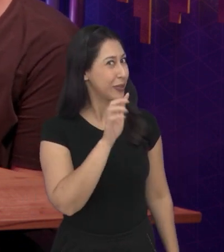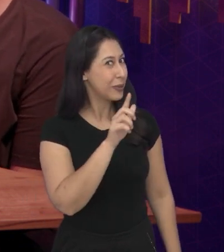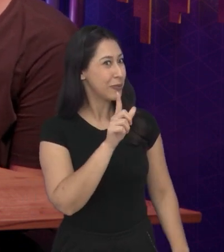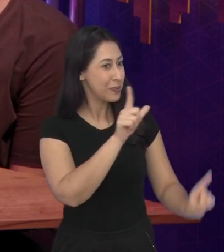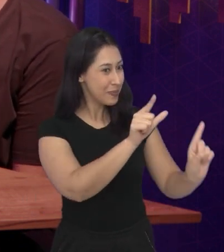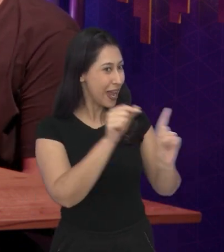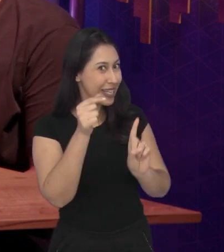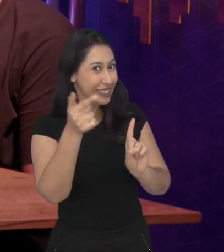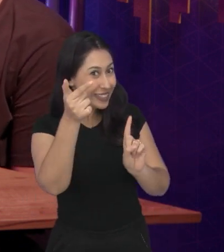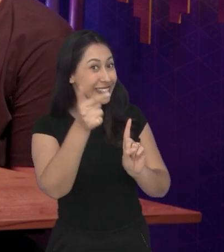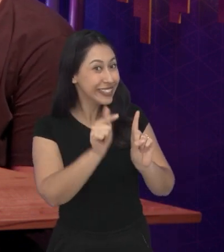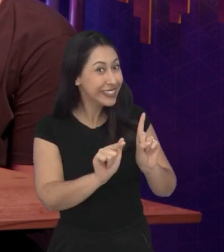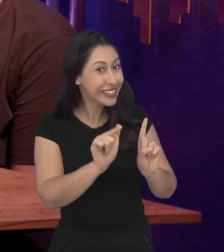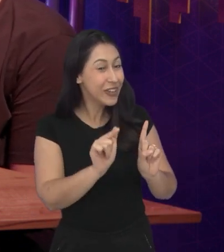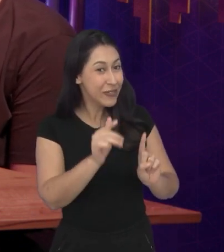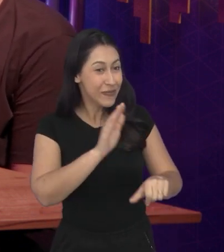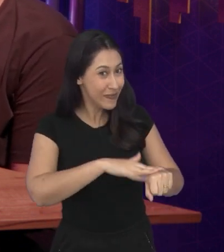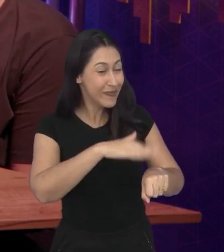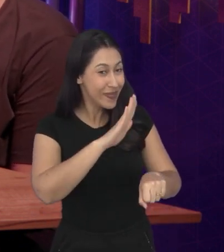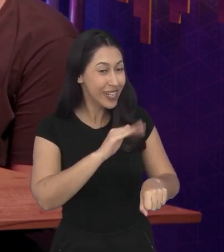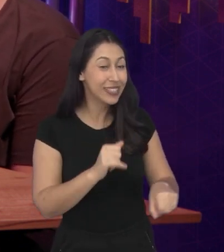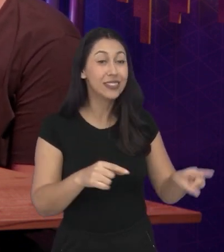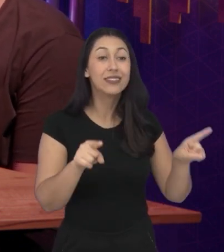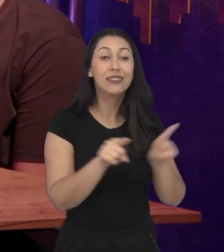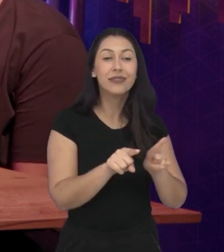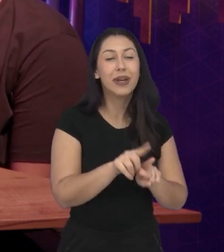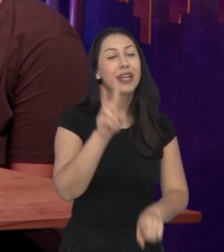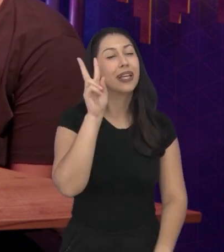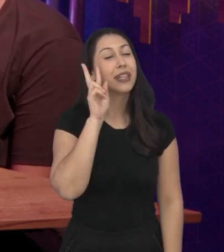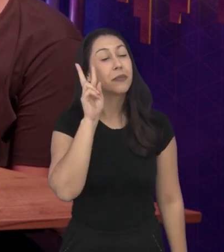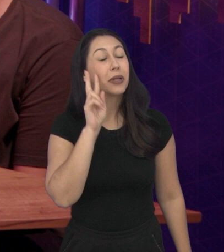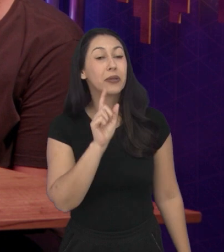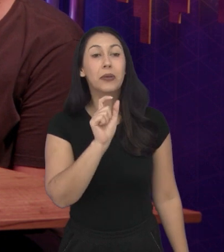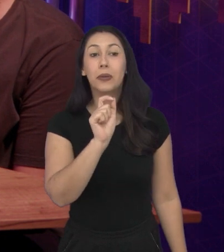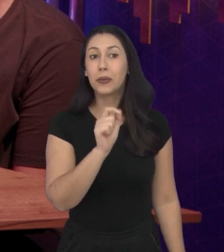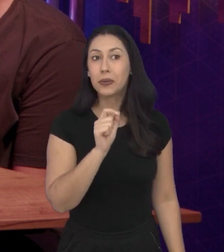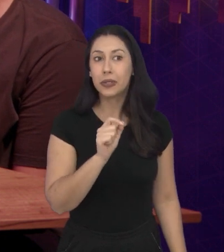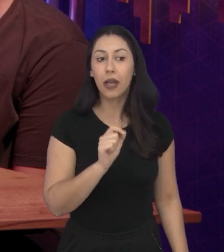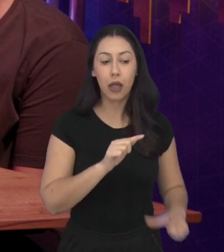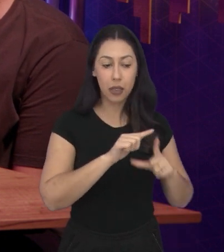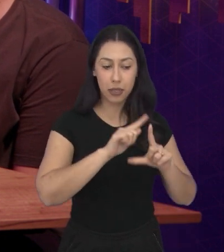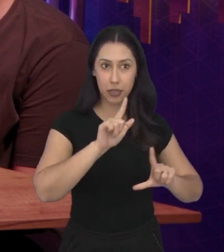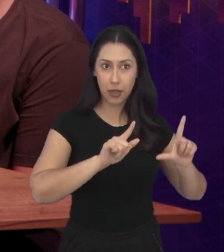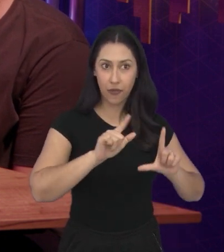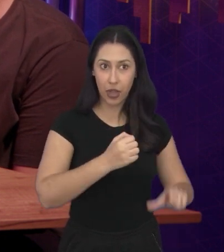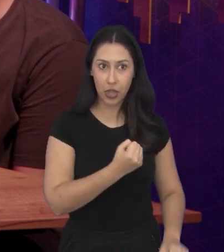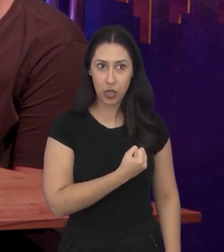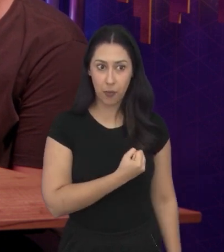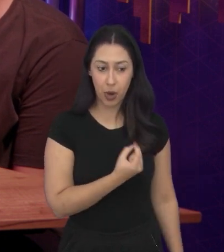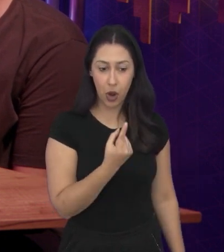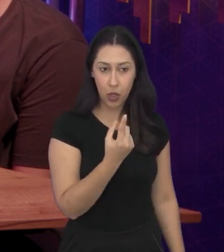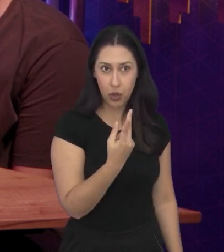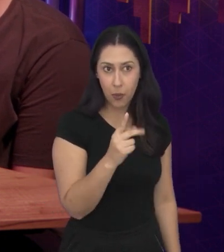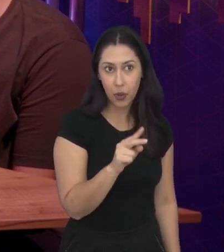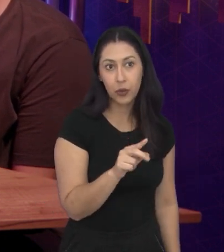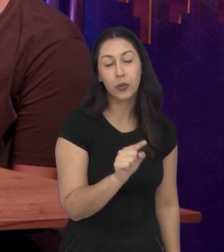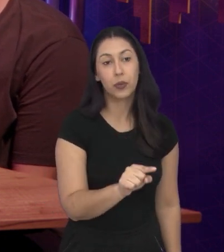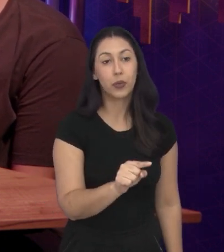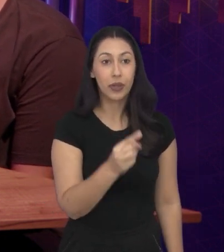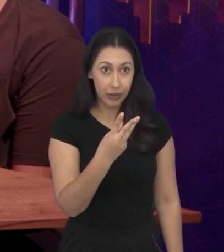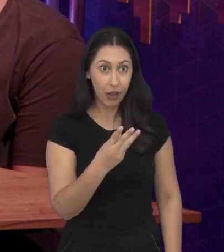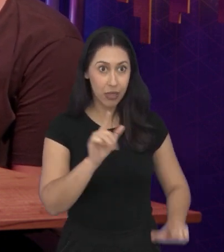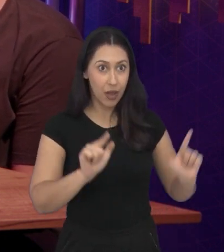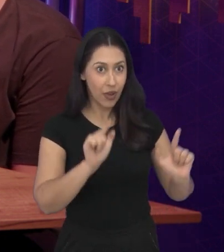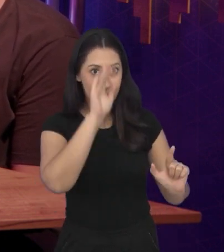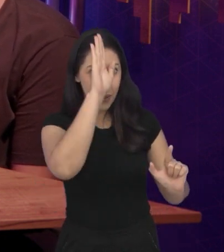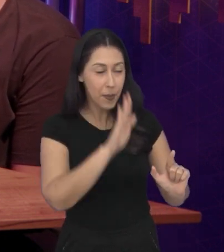aí, gente, o pedido, João, mais vezes aqui no Pode Ser. E lembrando sempre, né, que a TV Câmara fica então no canal 12.3, TV aberta para